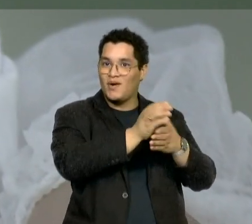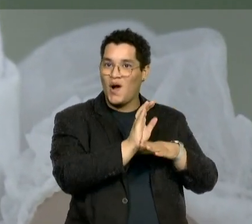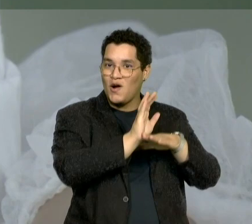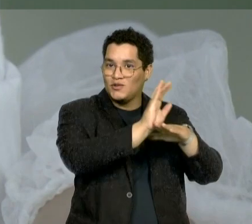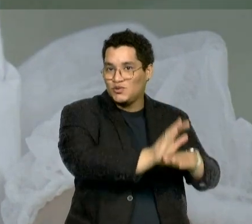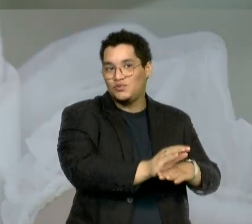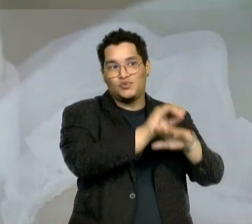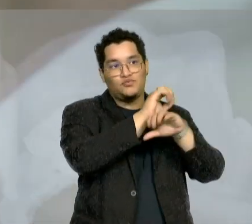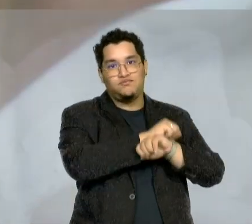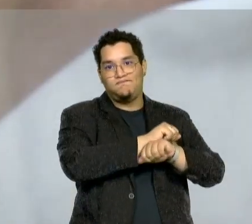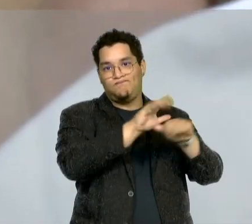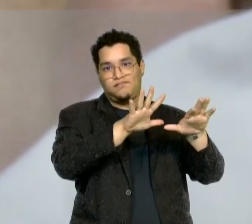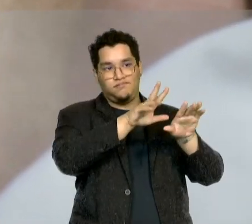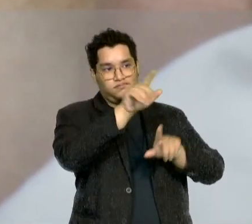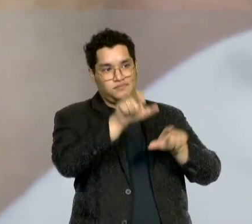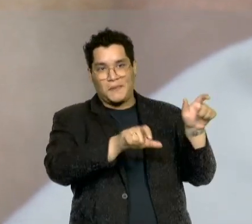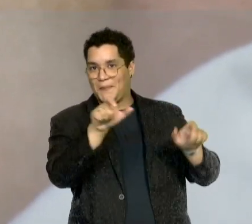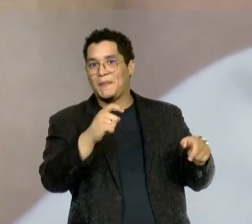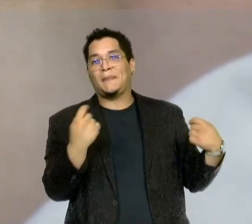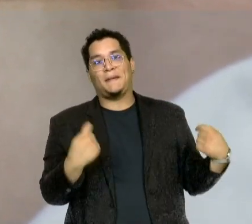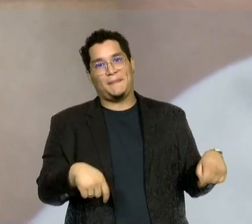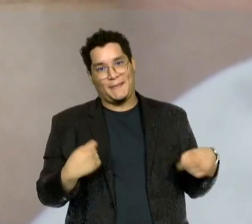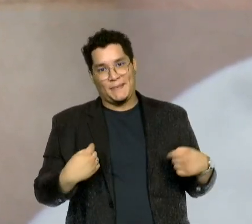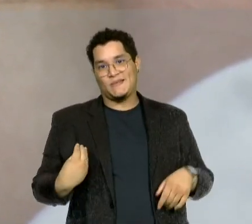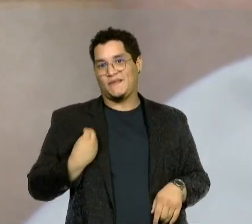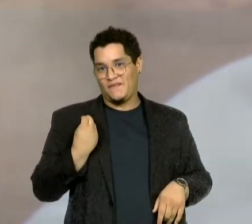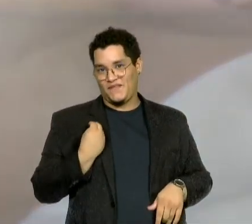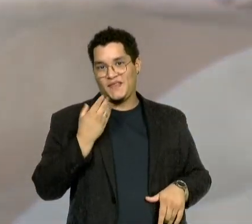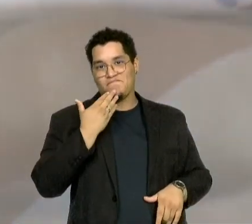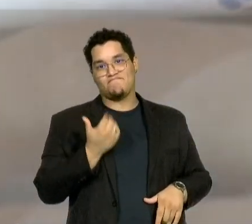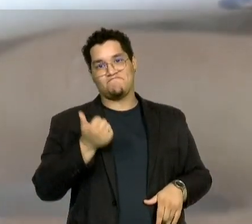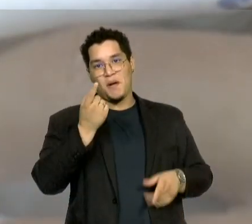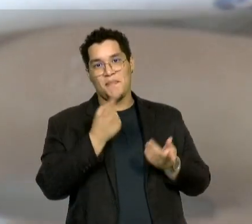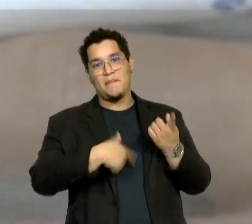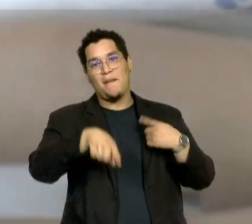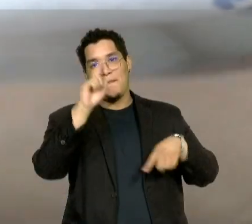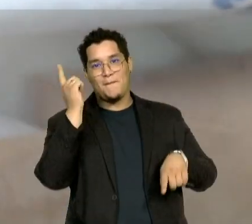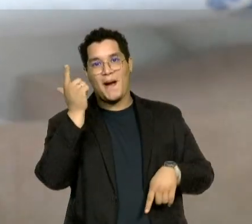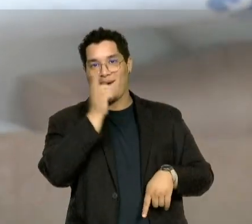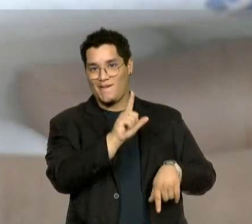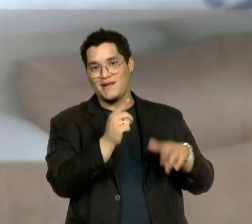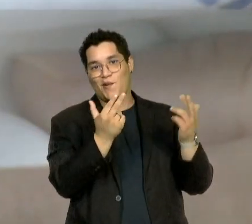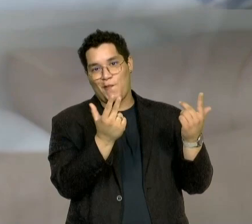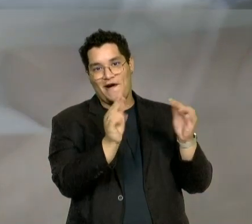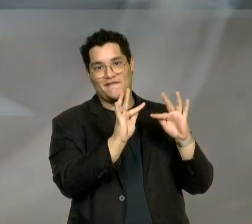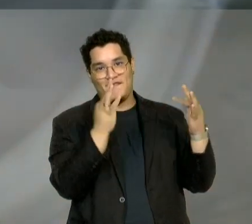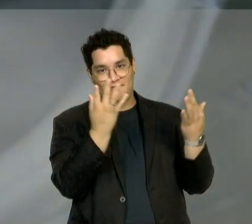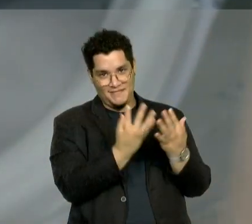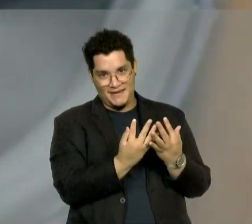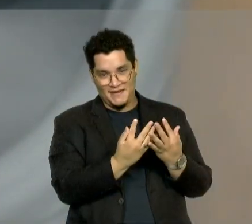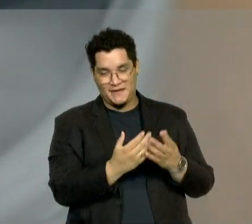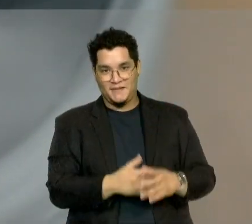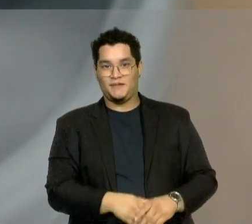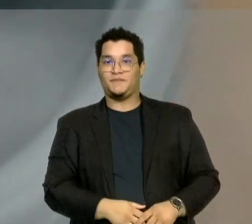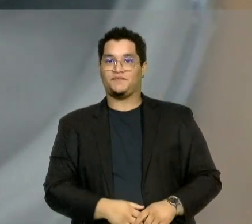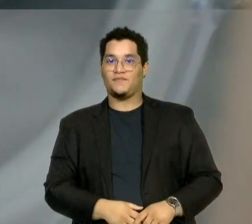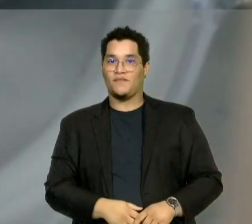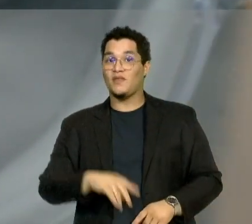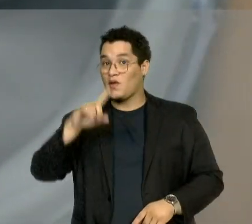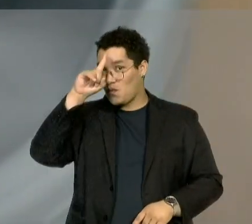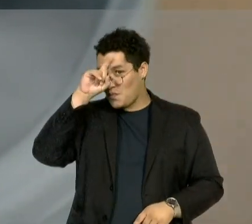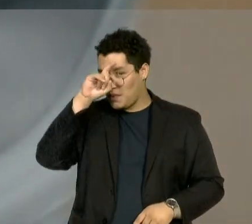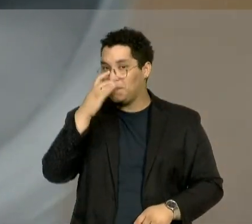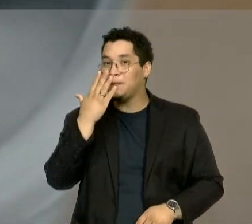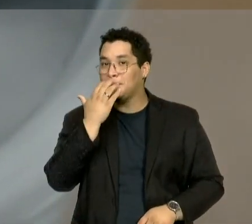de cuidado e afeto que alcança as vidas dos bebês prematuros e suas famílias. A maternidade garante todo o